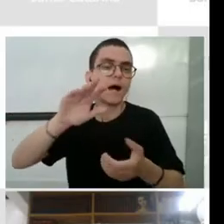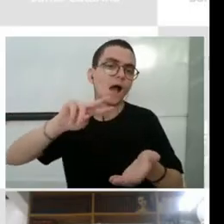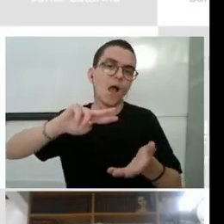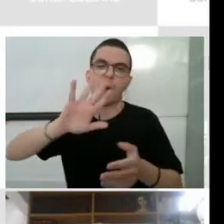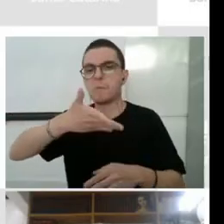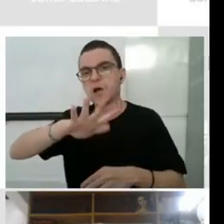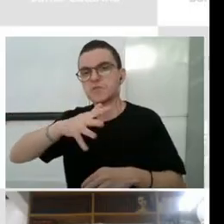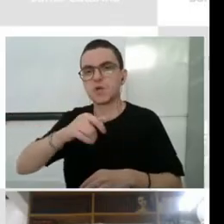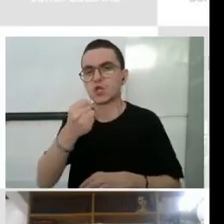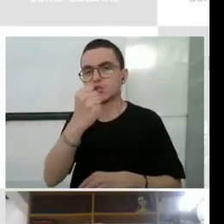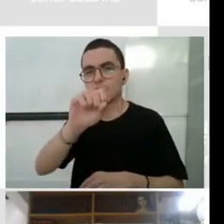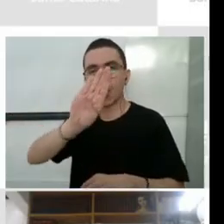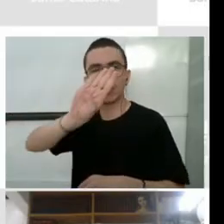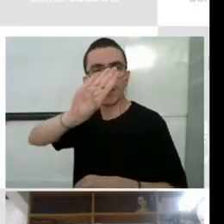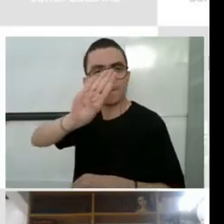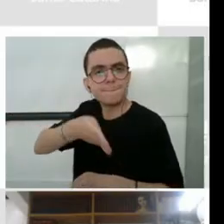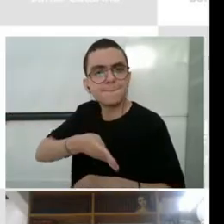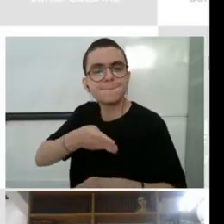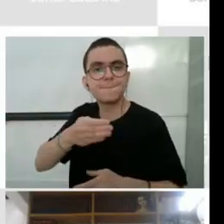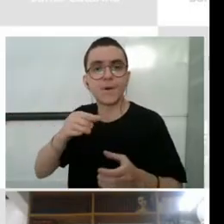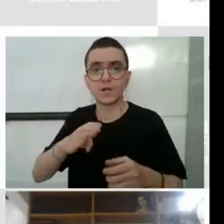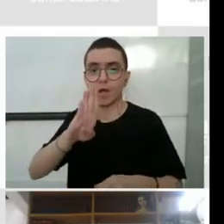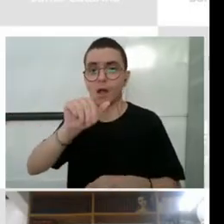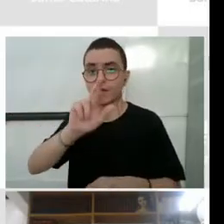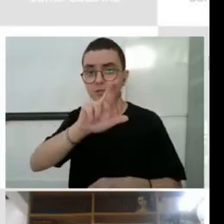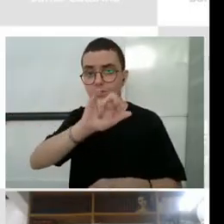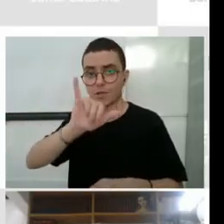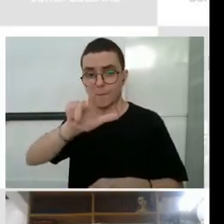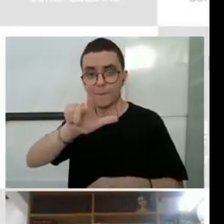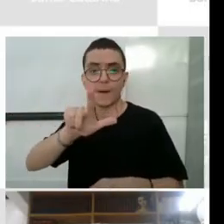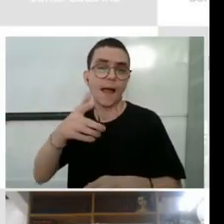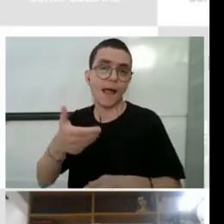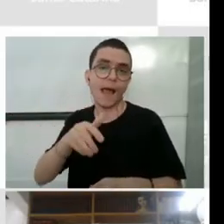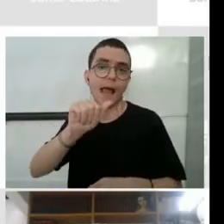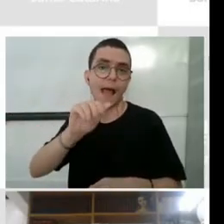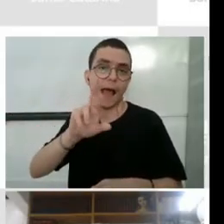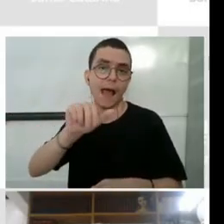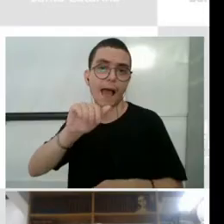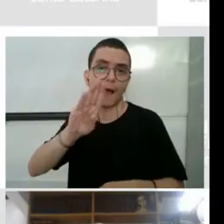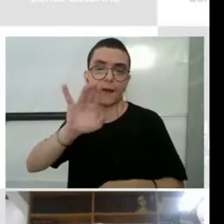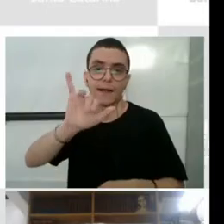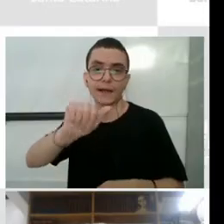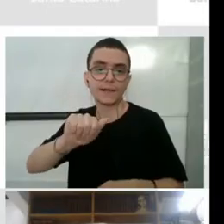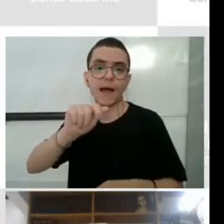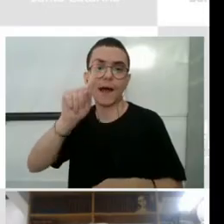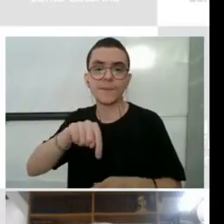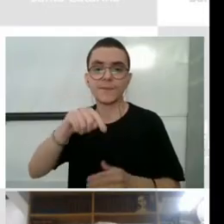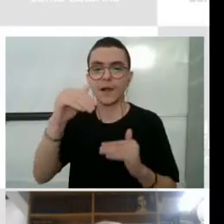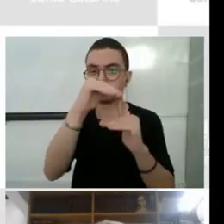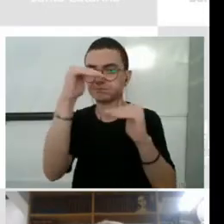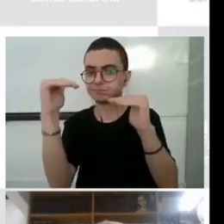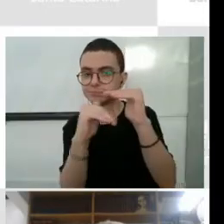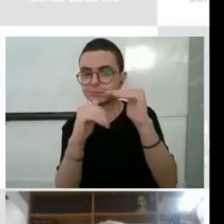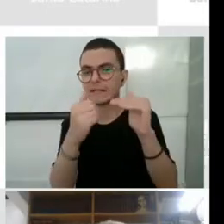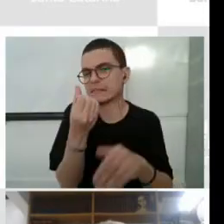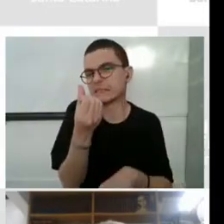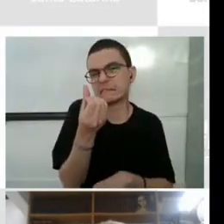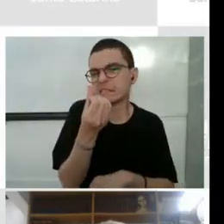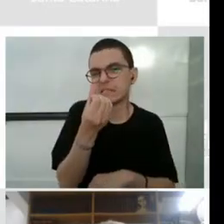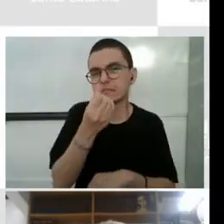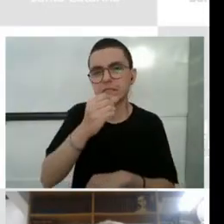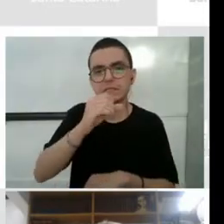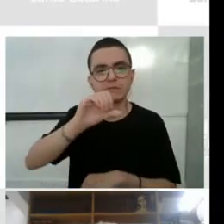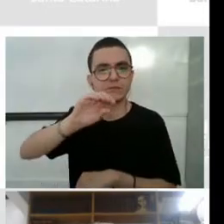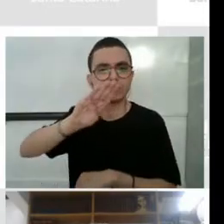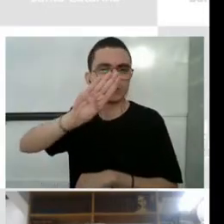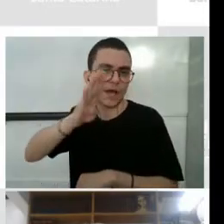barris de petróleo, a Arábia Saudita um pouco menos de 6 bilhões, o Brasil um pouco menos de 6 bilhões, os Emirados Árabes Unidos, etc., e